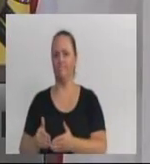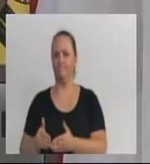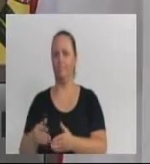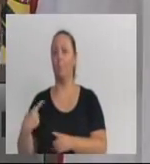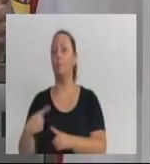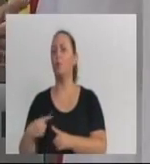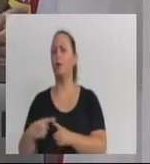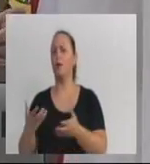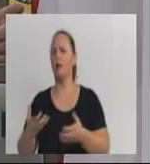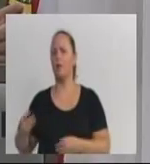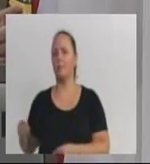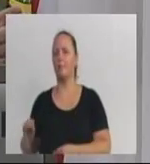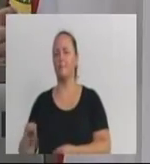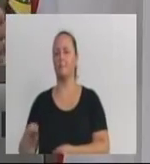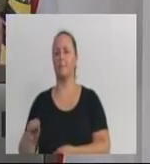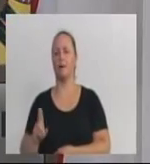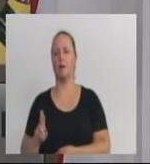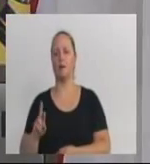na urbanizadora.